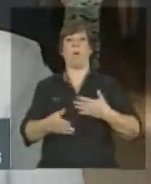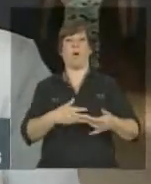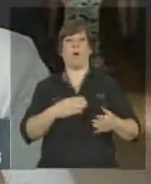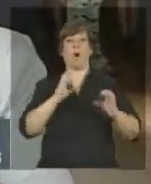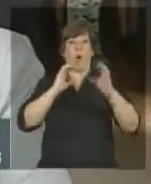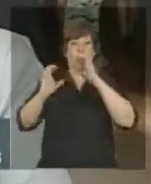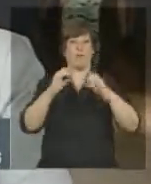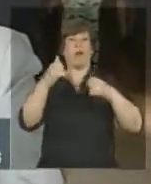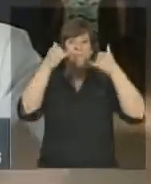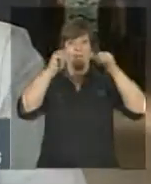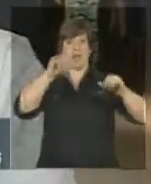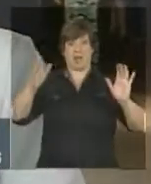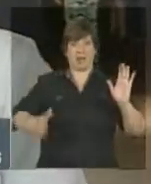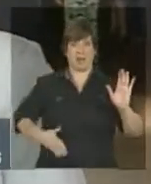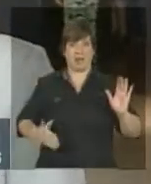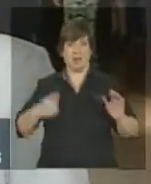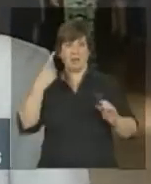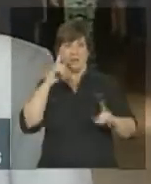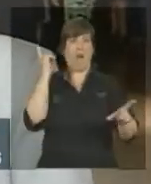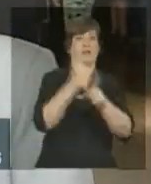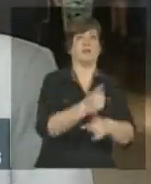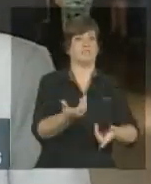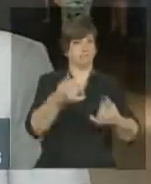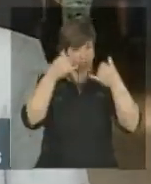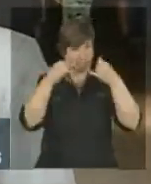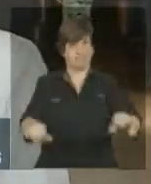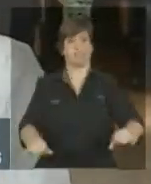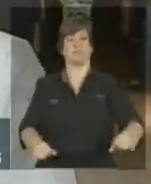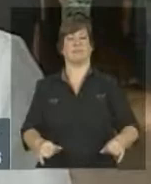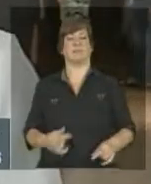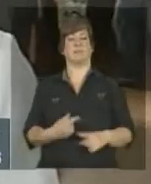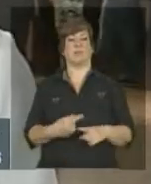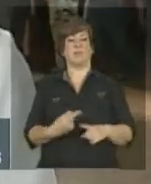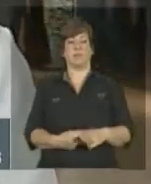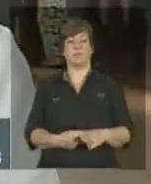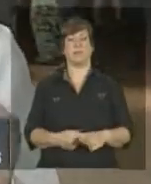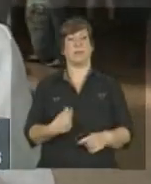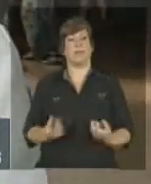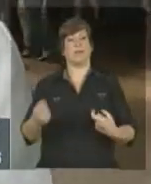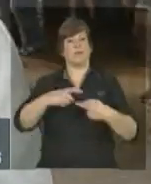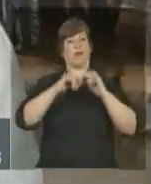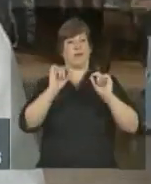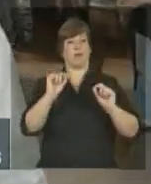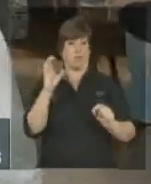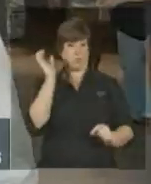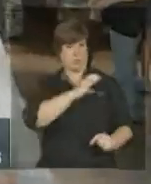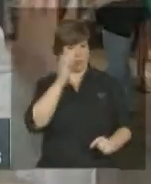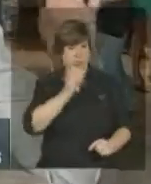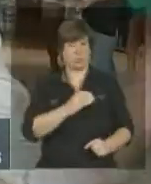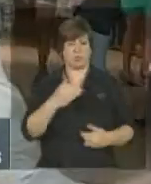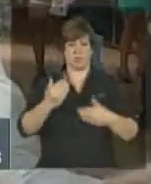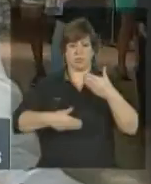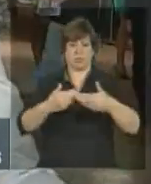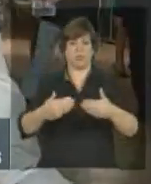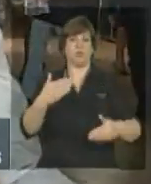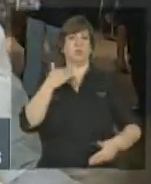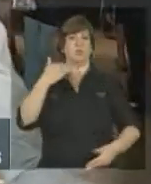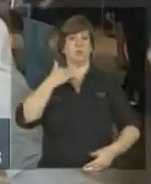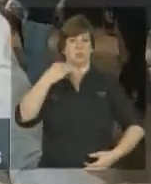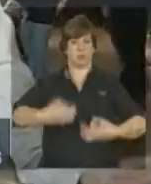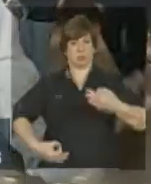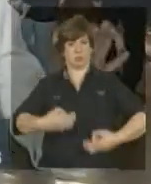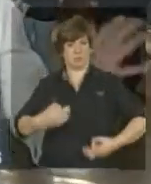que os criminosos cheguem até as pessoas ameaçadas. Por isso, eu volto a dizer, a agilidade dos procedimentos na